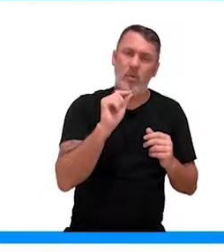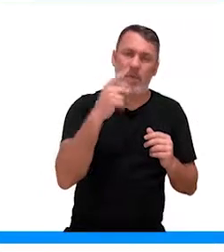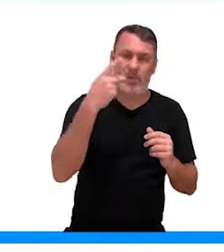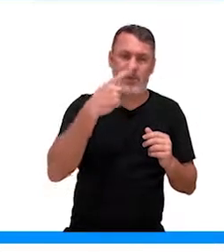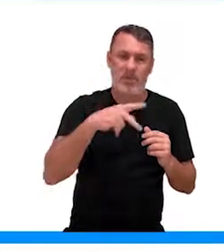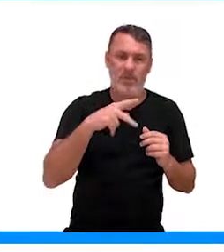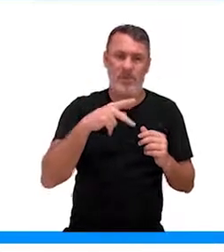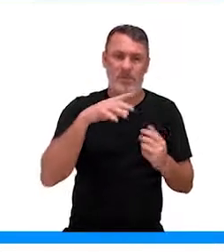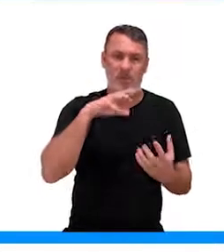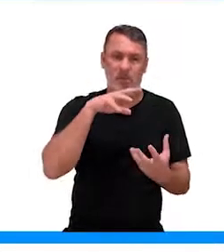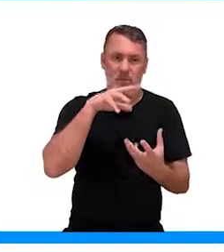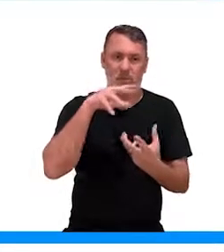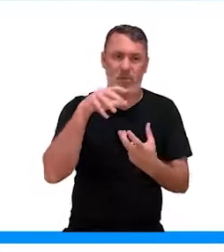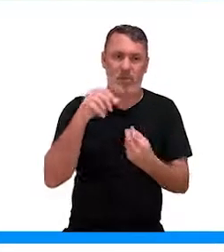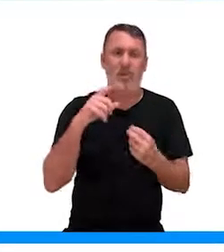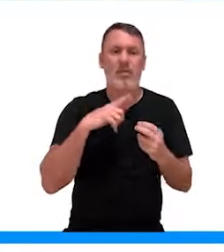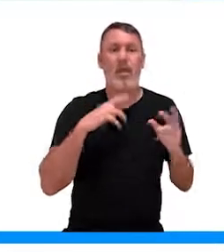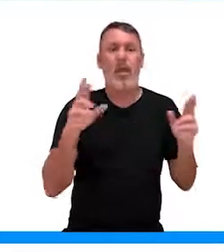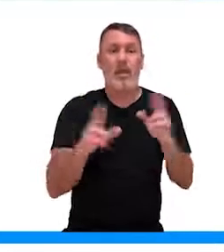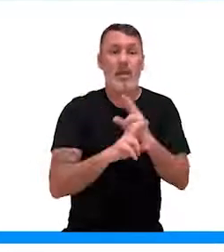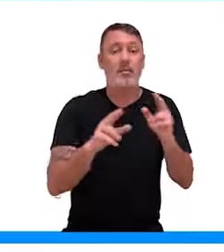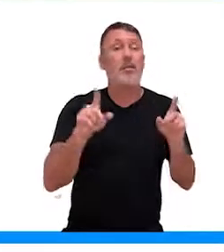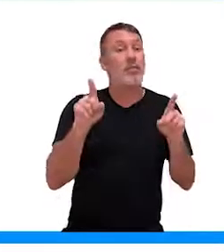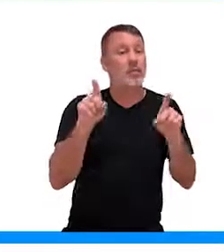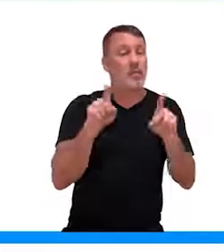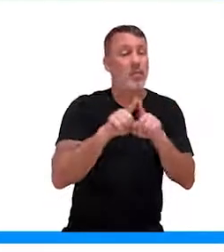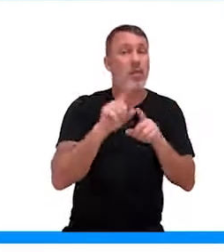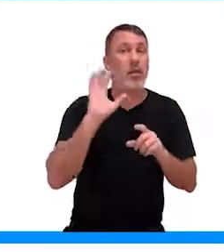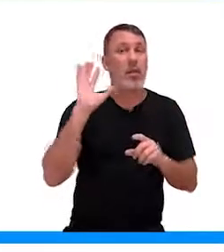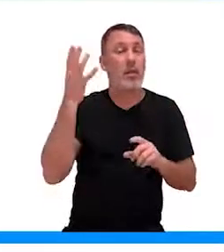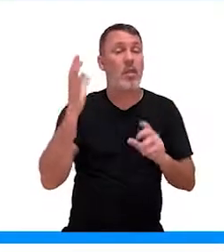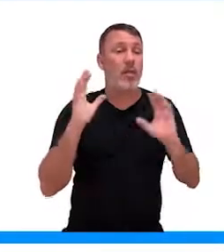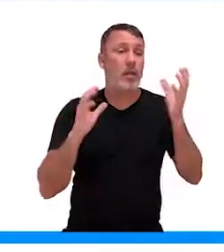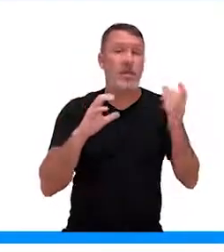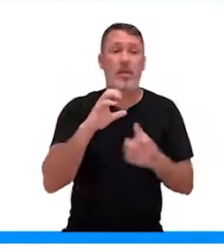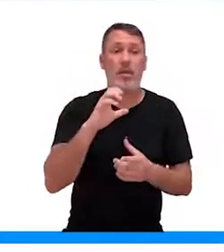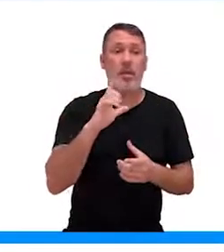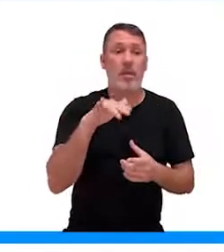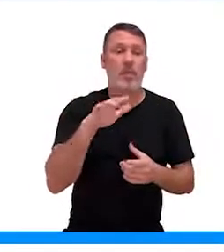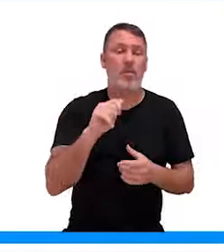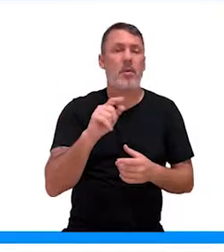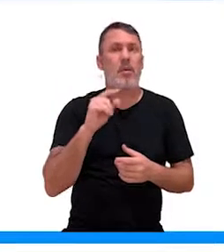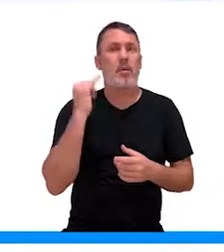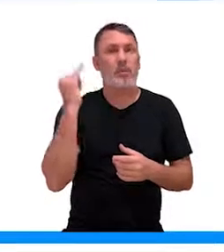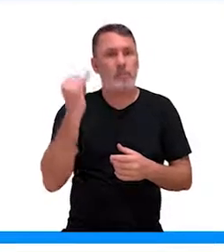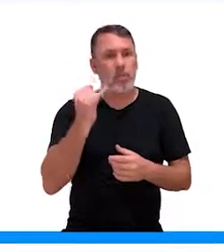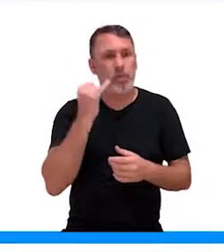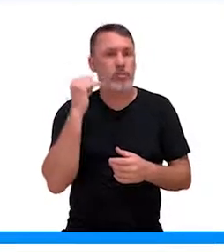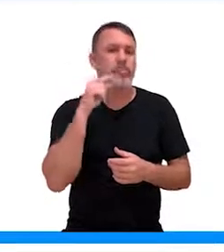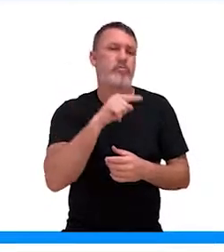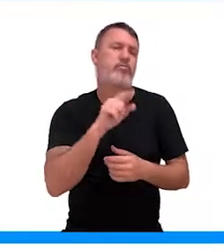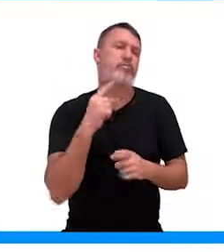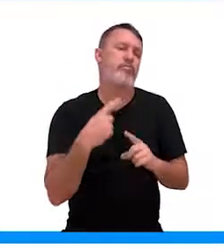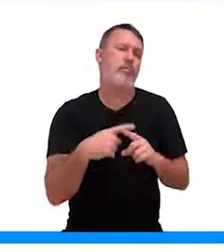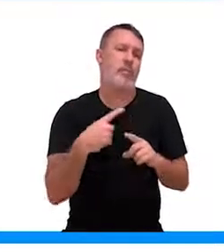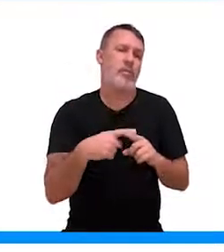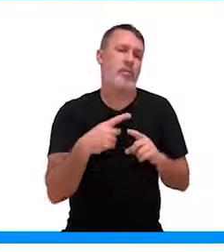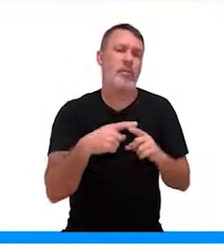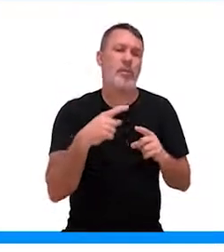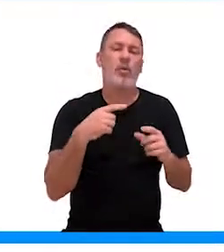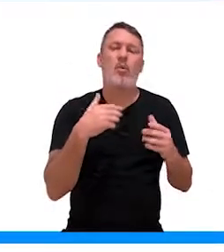nosso planeta, mas elas também são um fator climático, um importantíssimo fator climático, porque toda